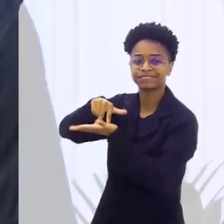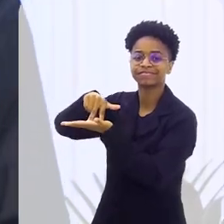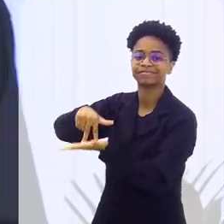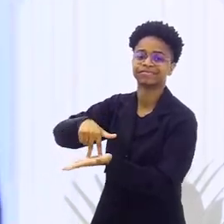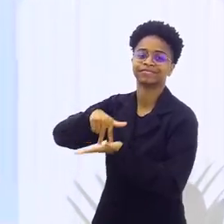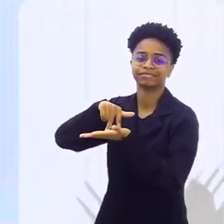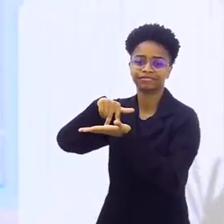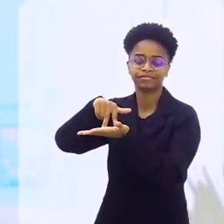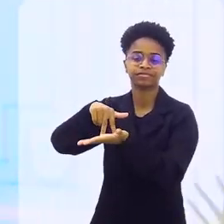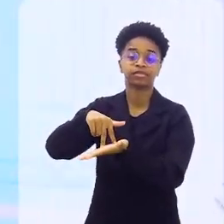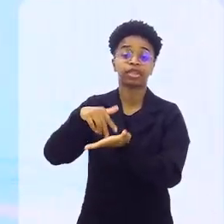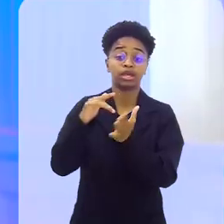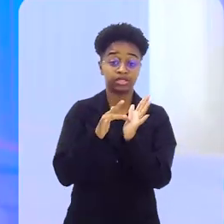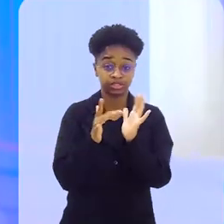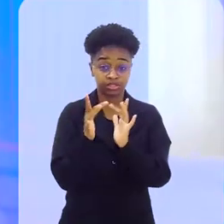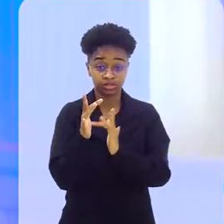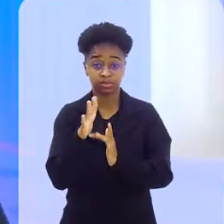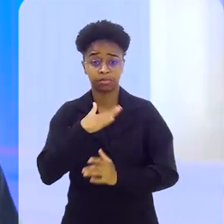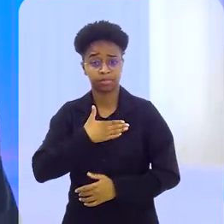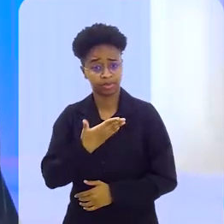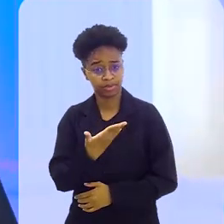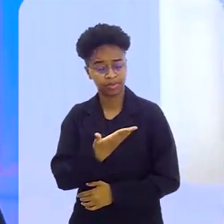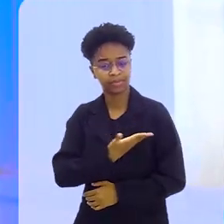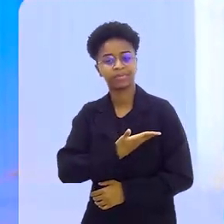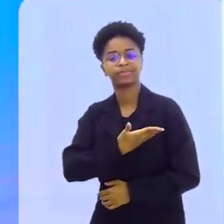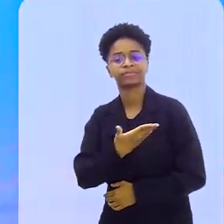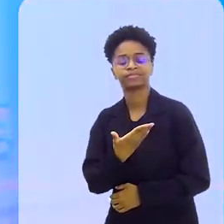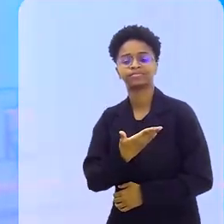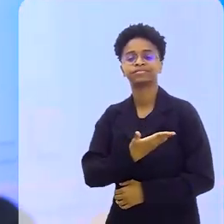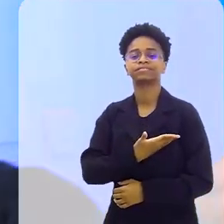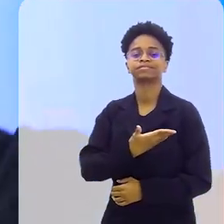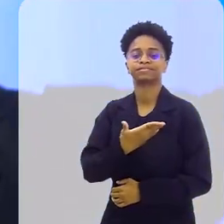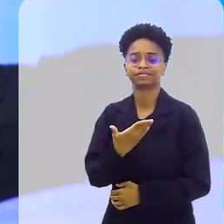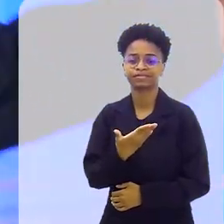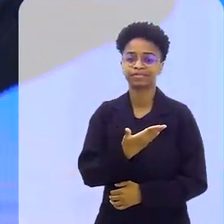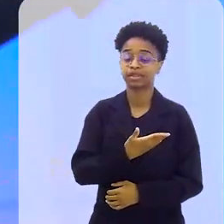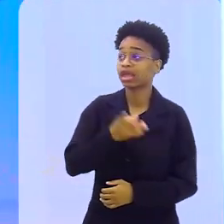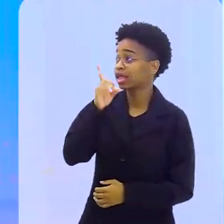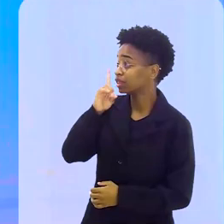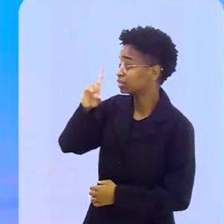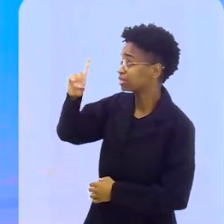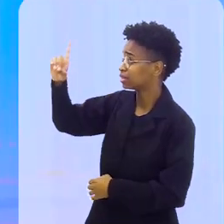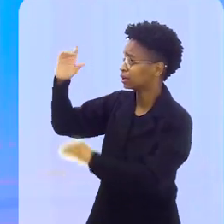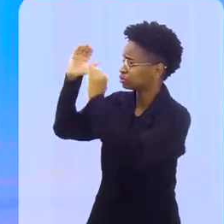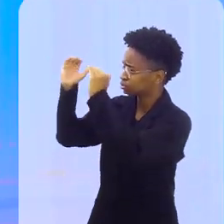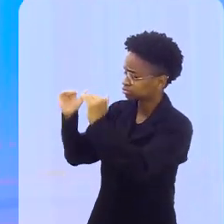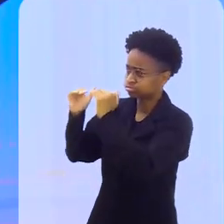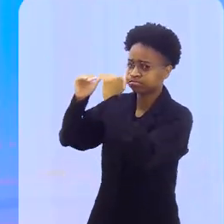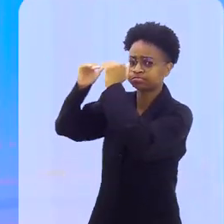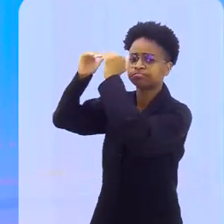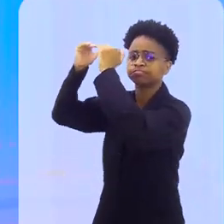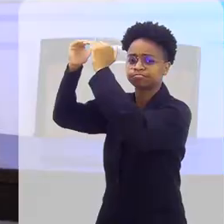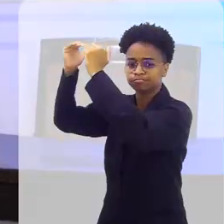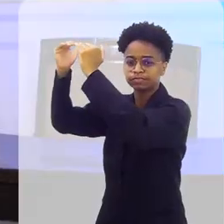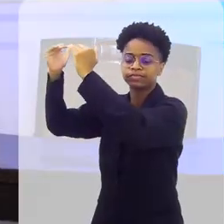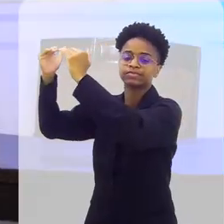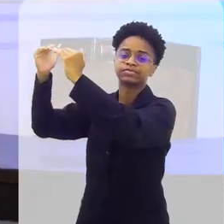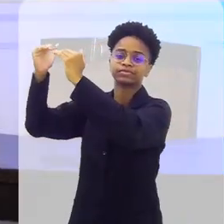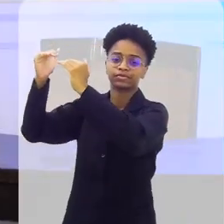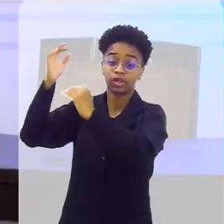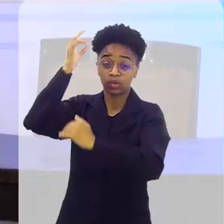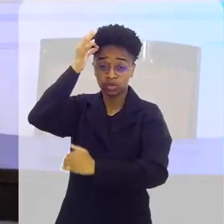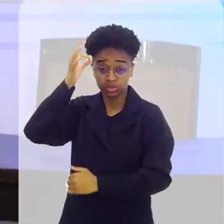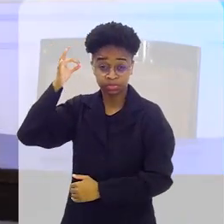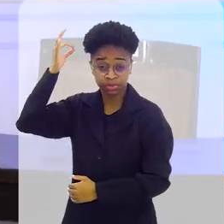pé. Jesus Cristo é meu amigo e Jeová o